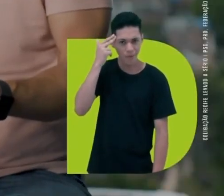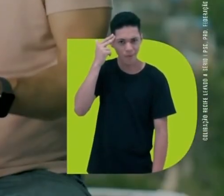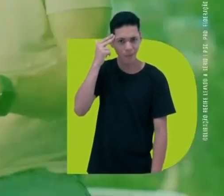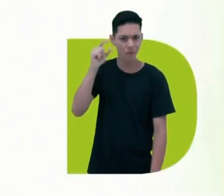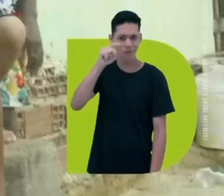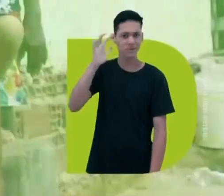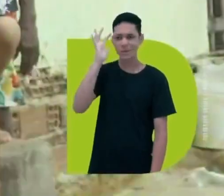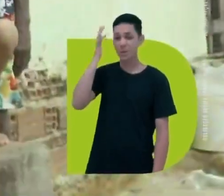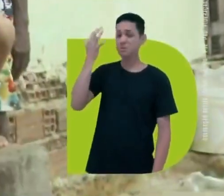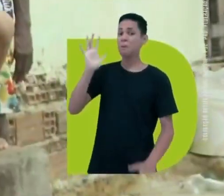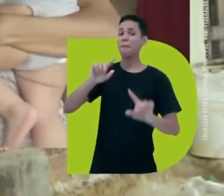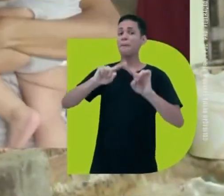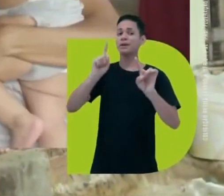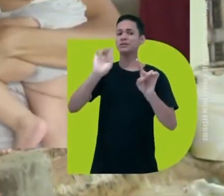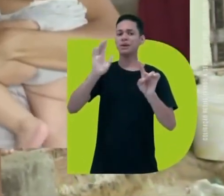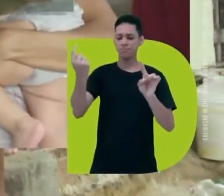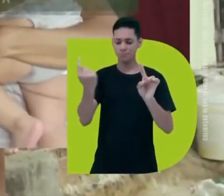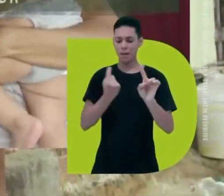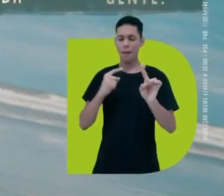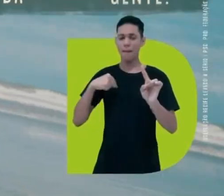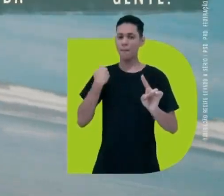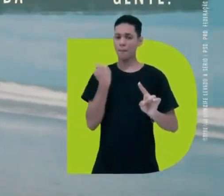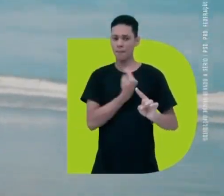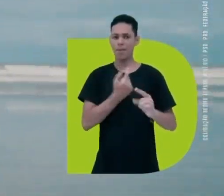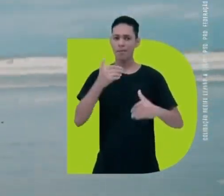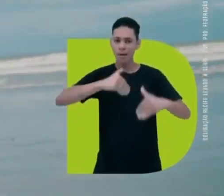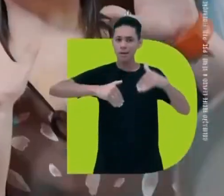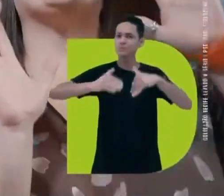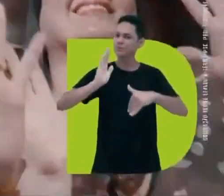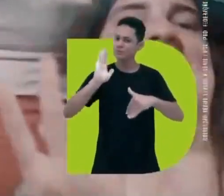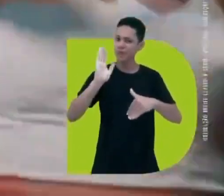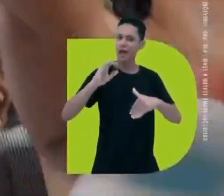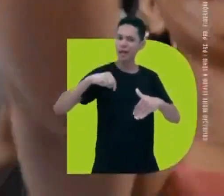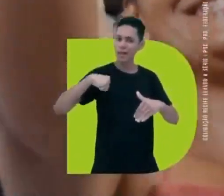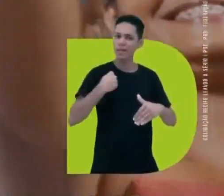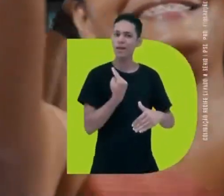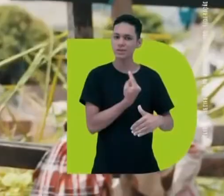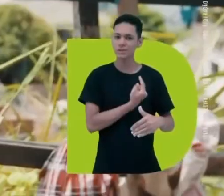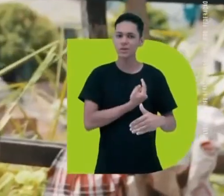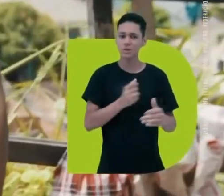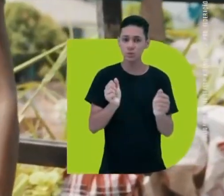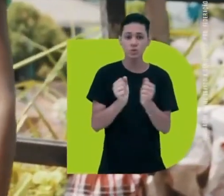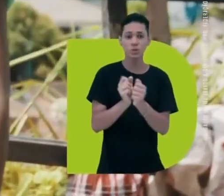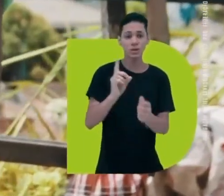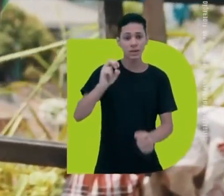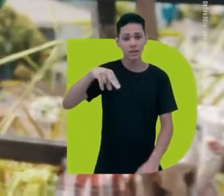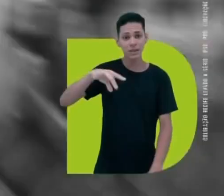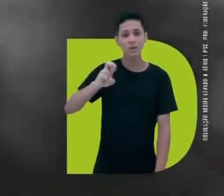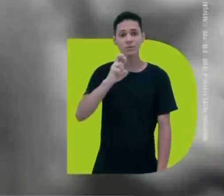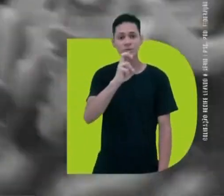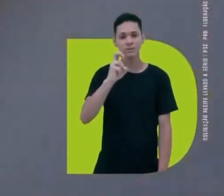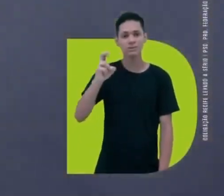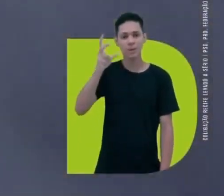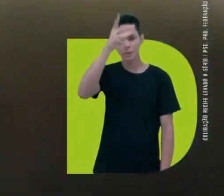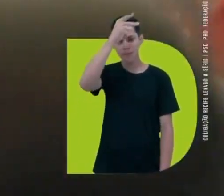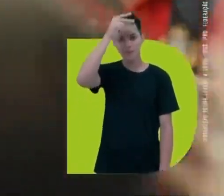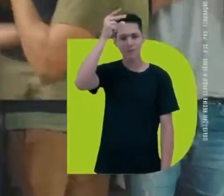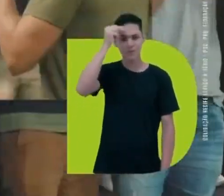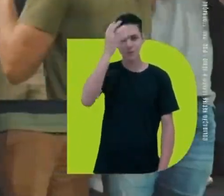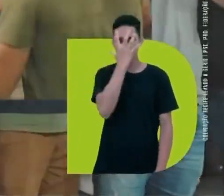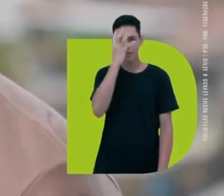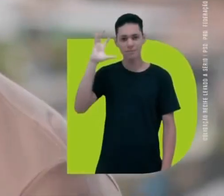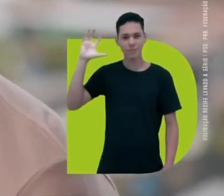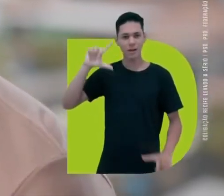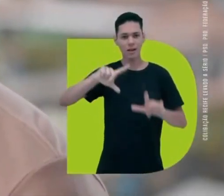mesmo, você nem sabe, mas já é um da gente. É, você já é um da gente. Daniel 55,